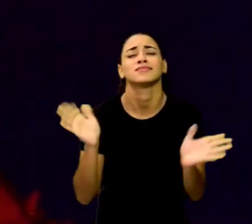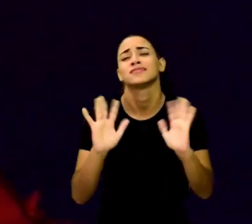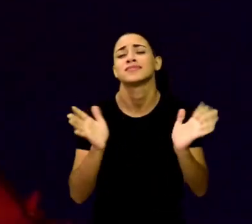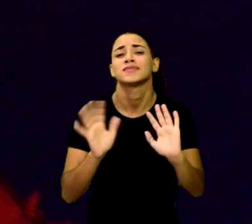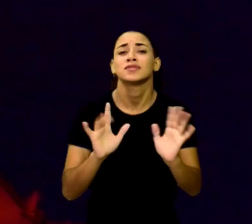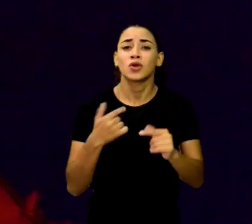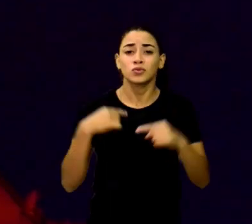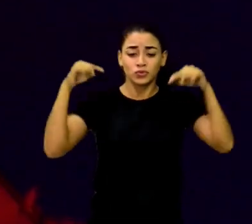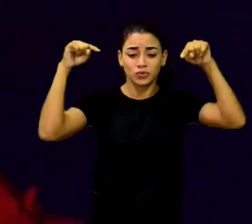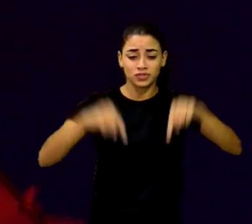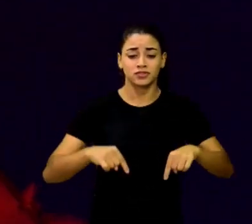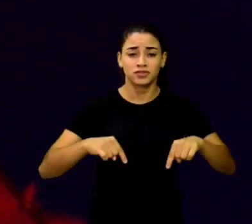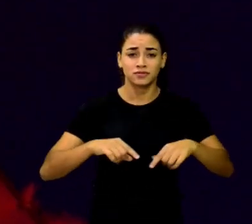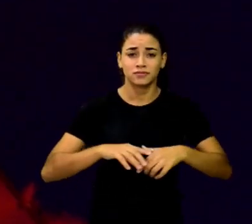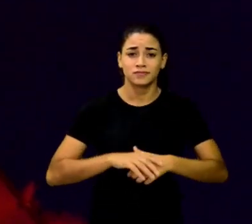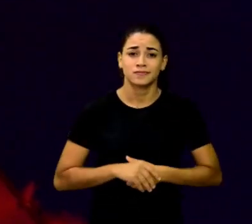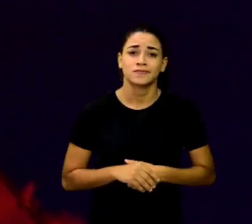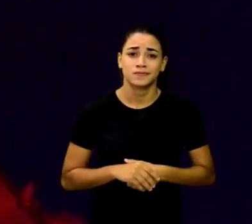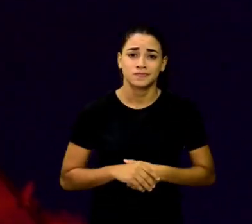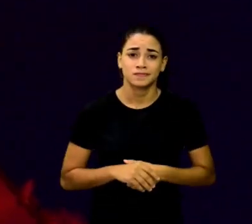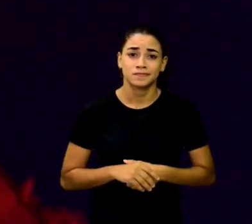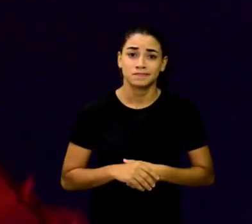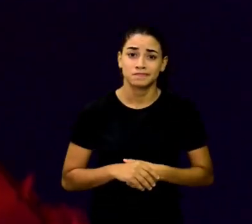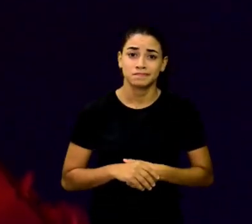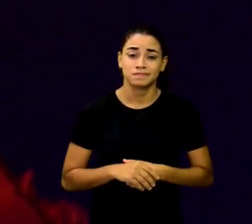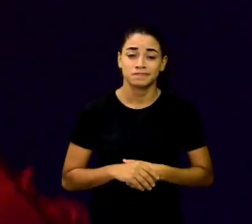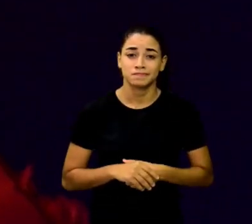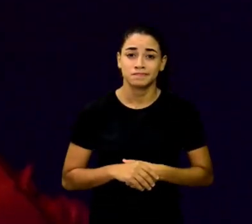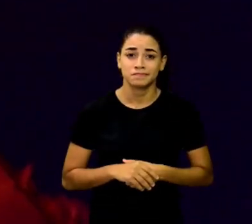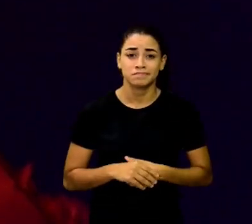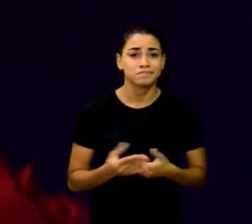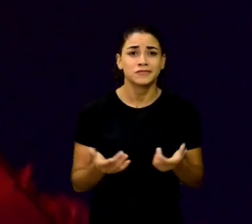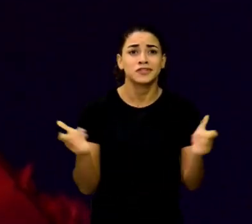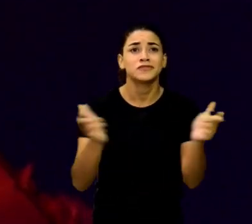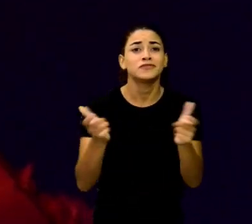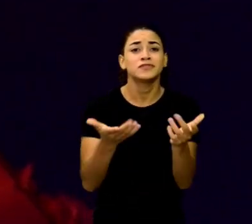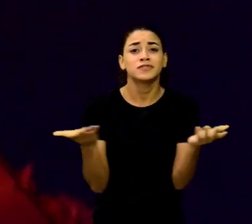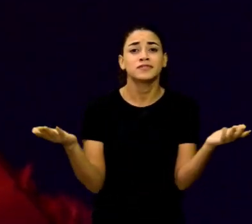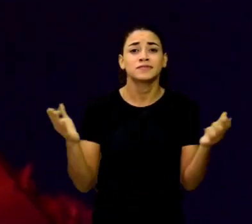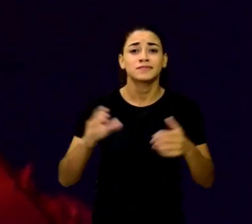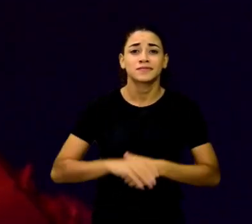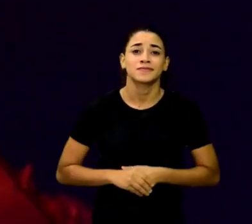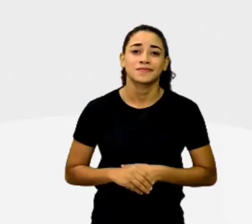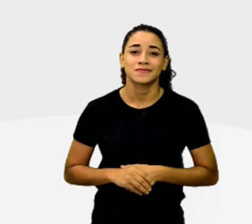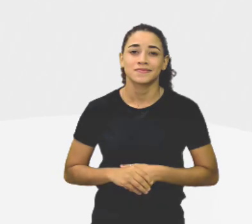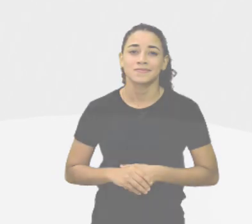Eu tô aqui. Cadê minha aula? Gente, cadê vocês?